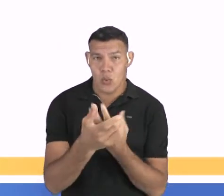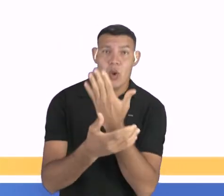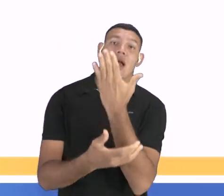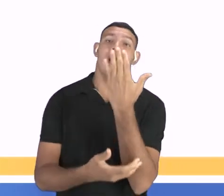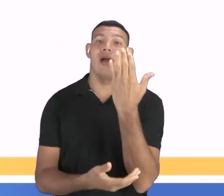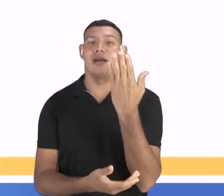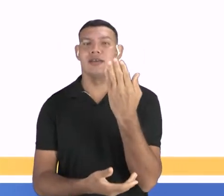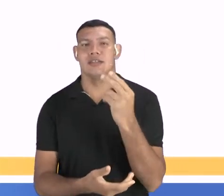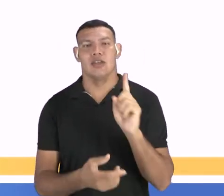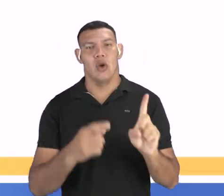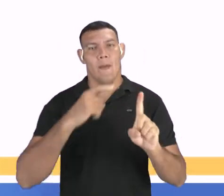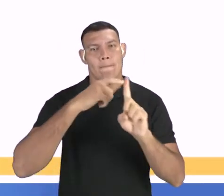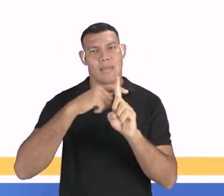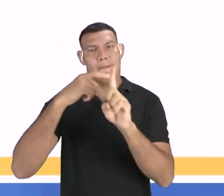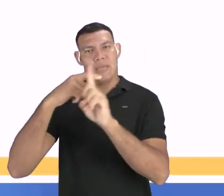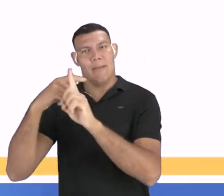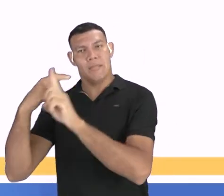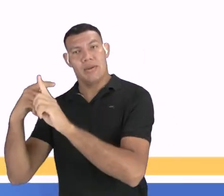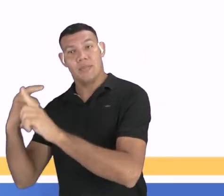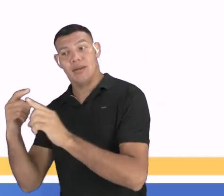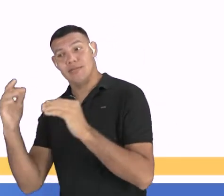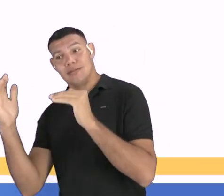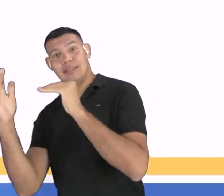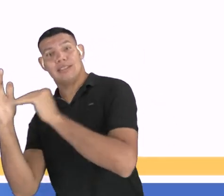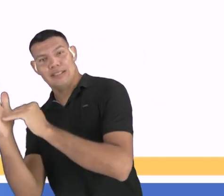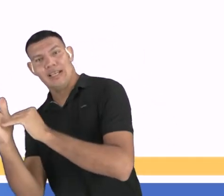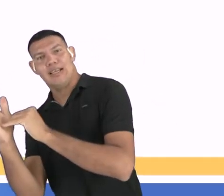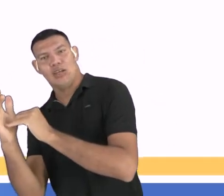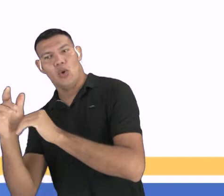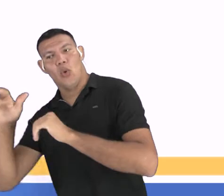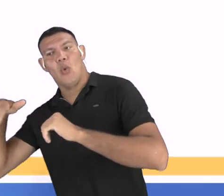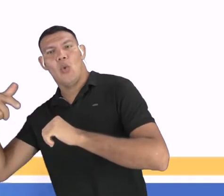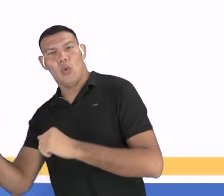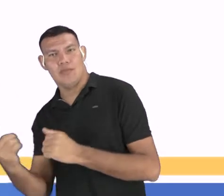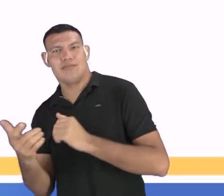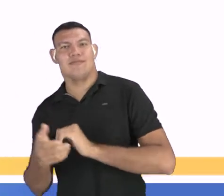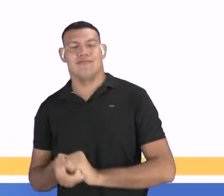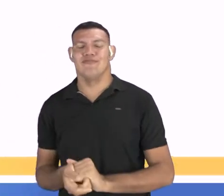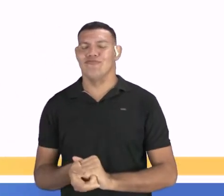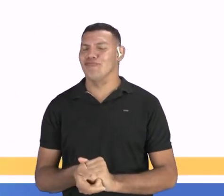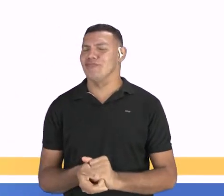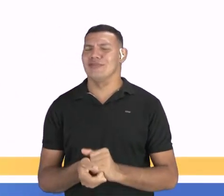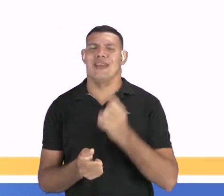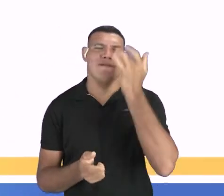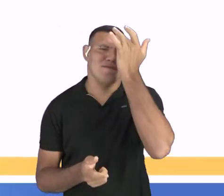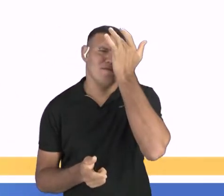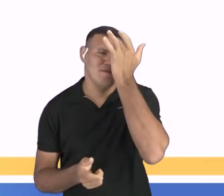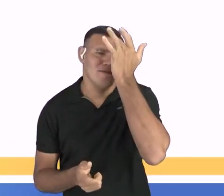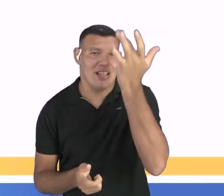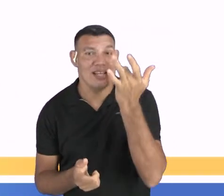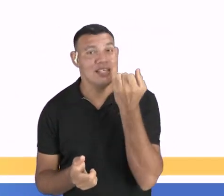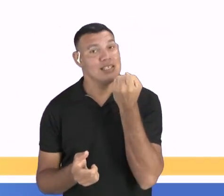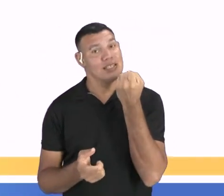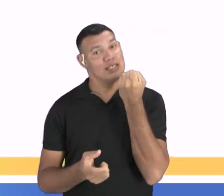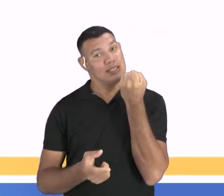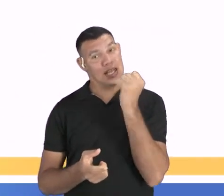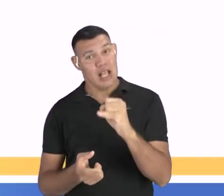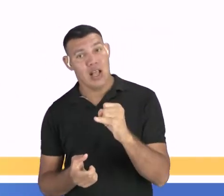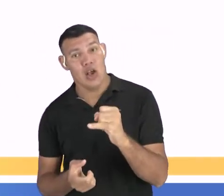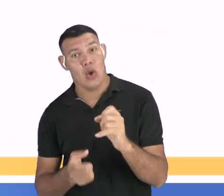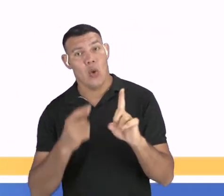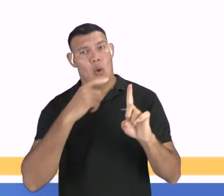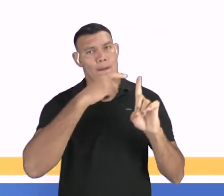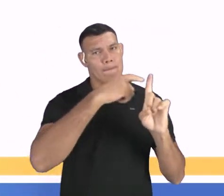várias vezes um deles para chegarmos ao outro. Daí fica fácil concluir que se nós somarmos a 12, né, por